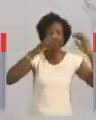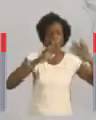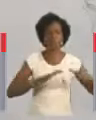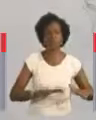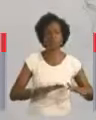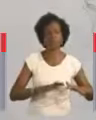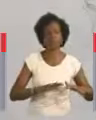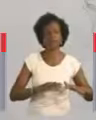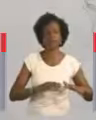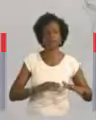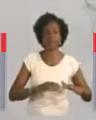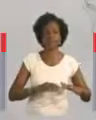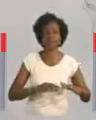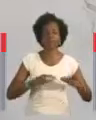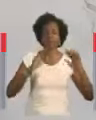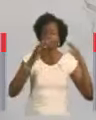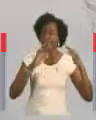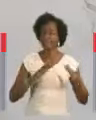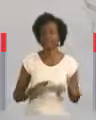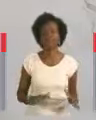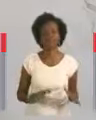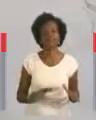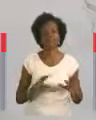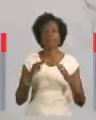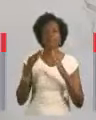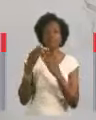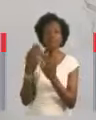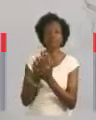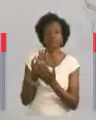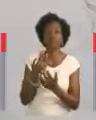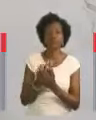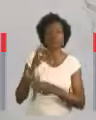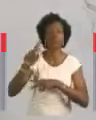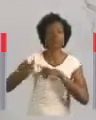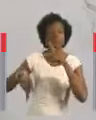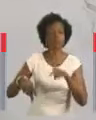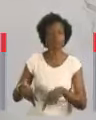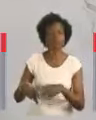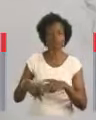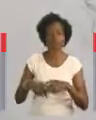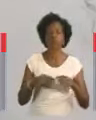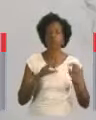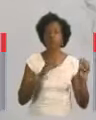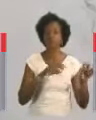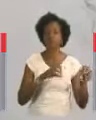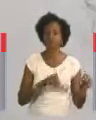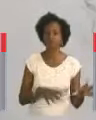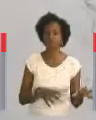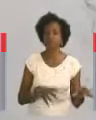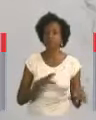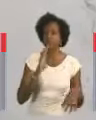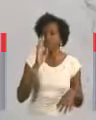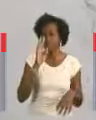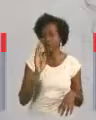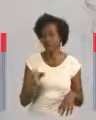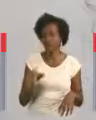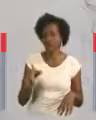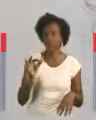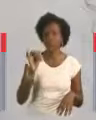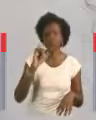destruindo degradando a escola pública a educação tanto do ponto de vista